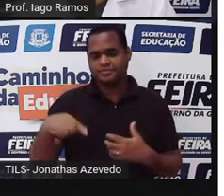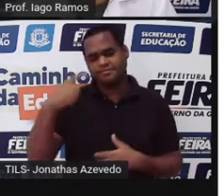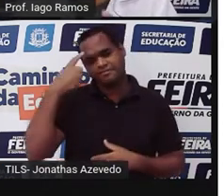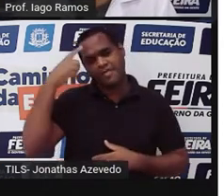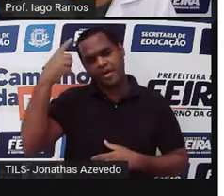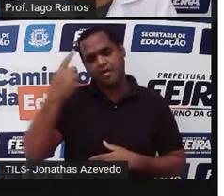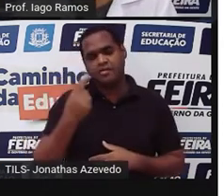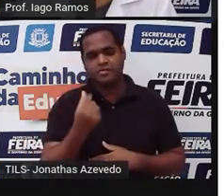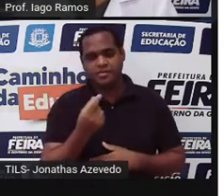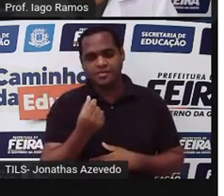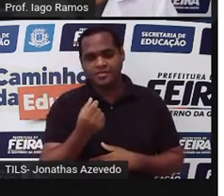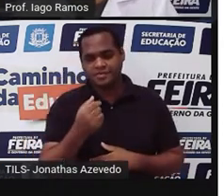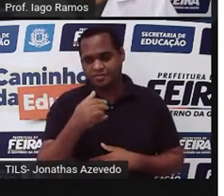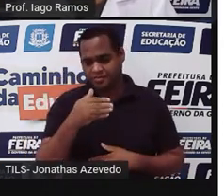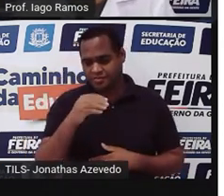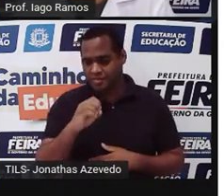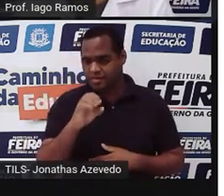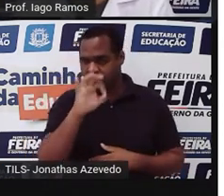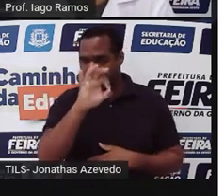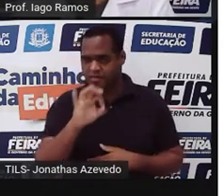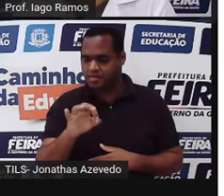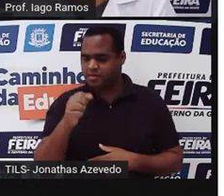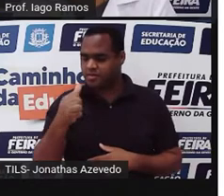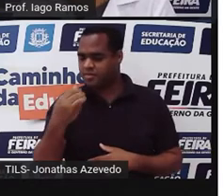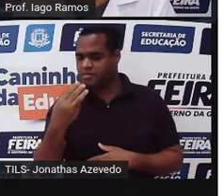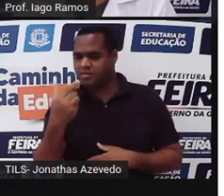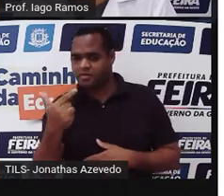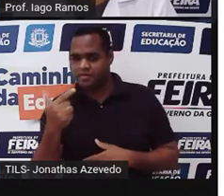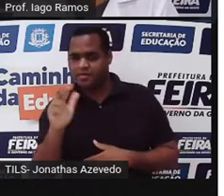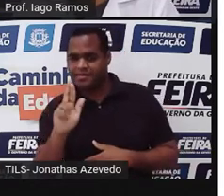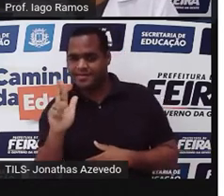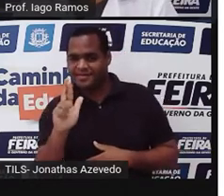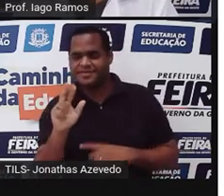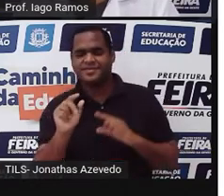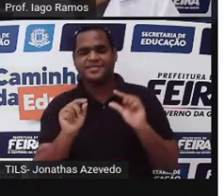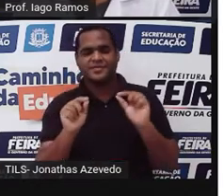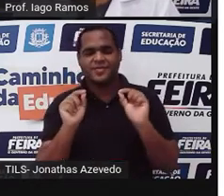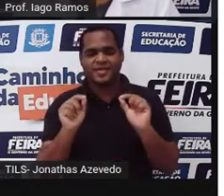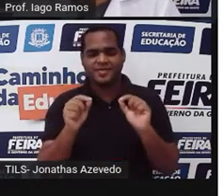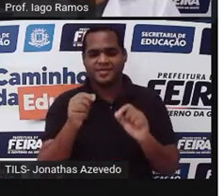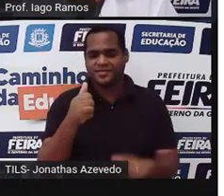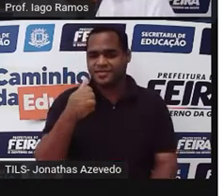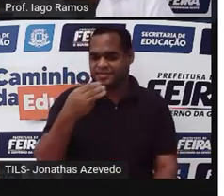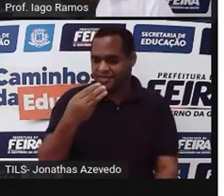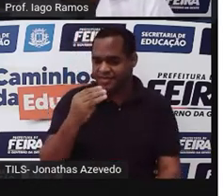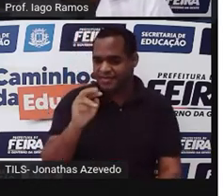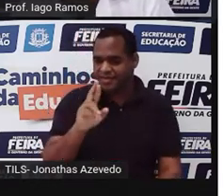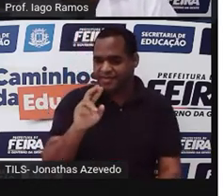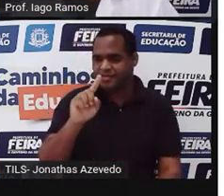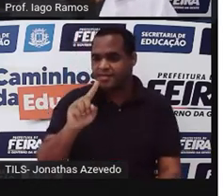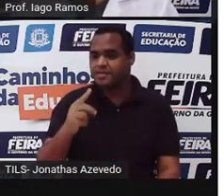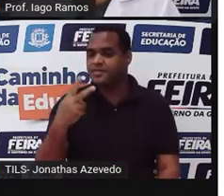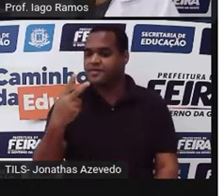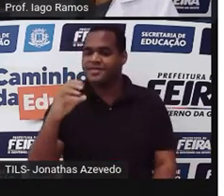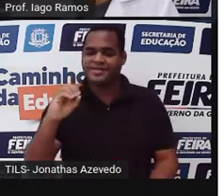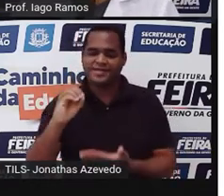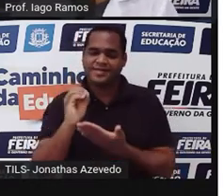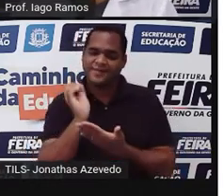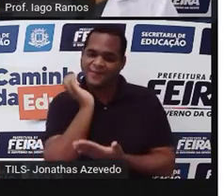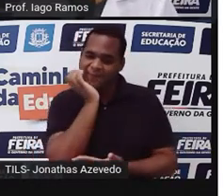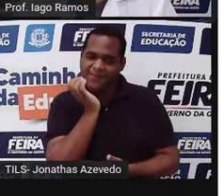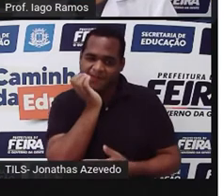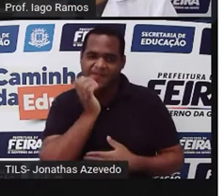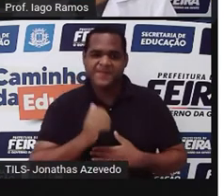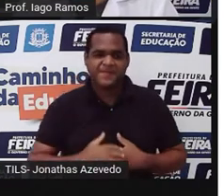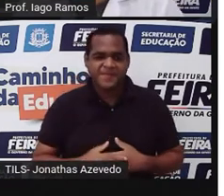10 por cento de r$ 132 são treze reais e vinte centavos